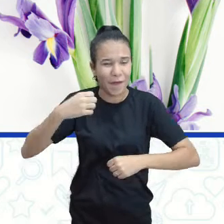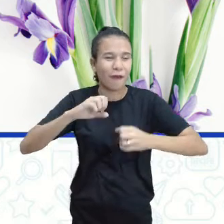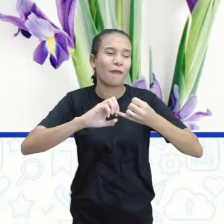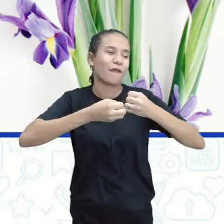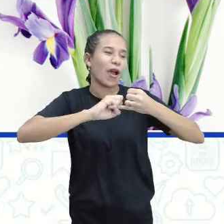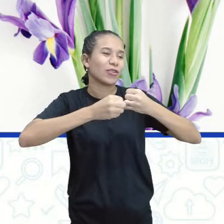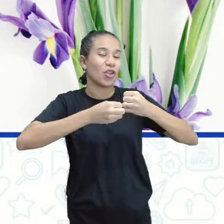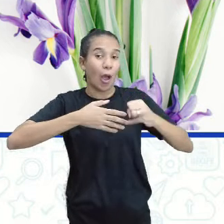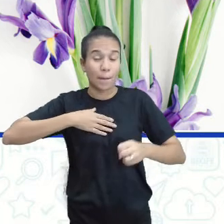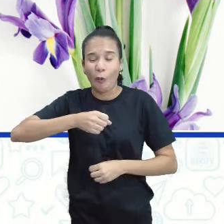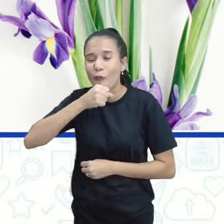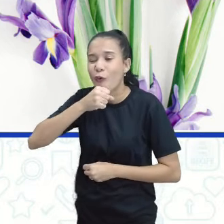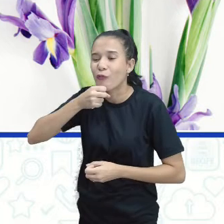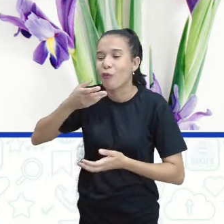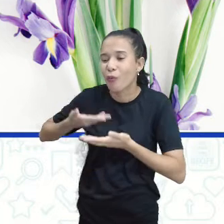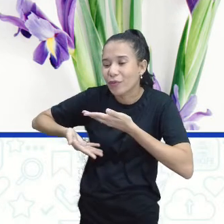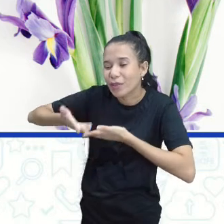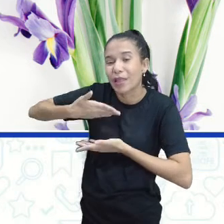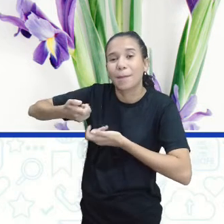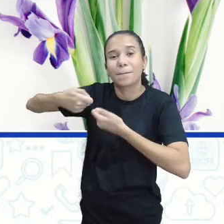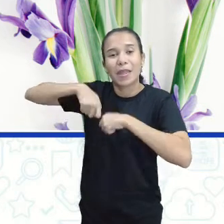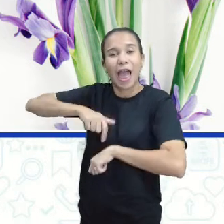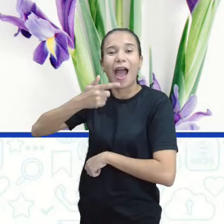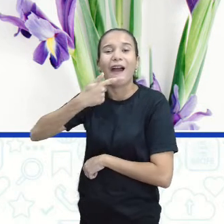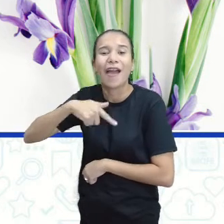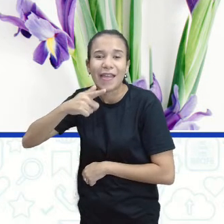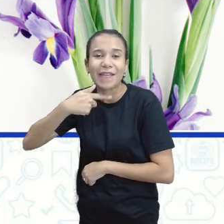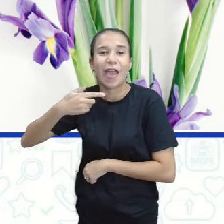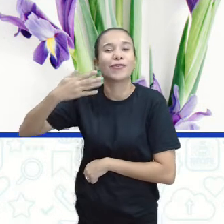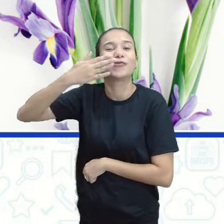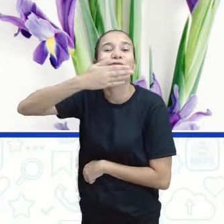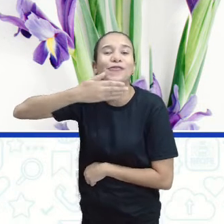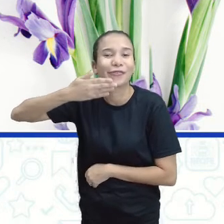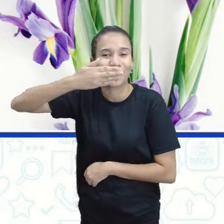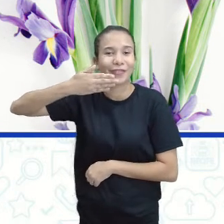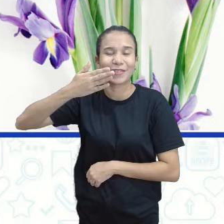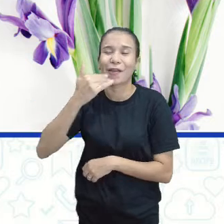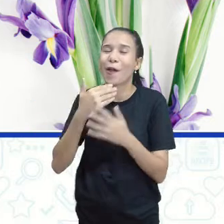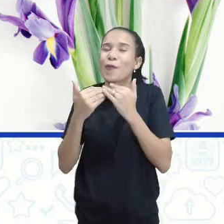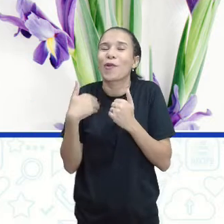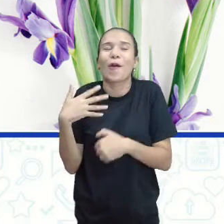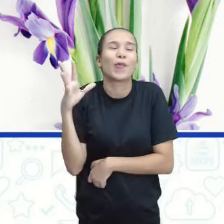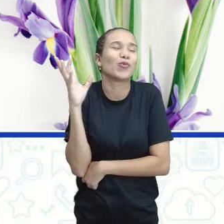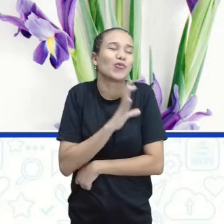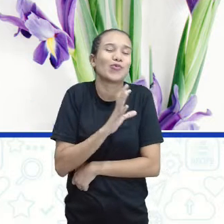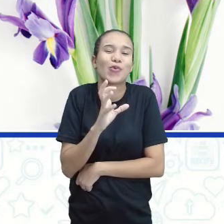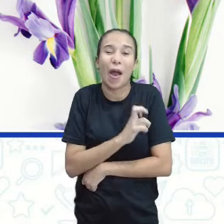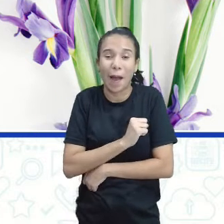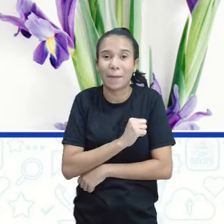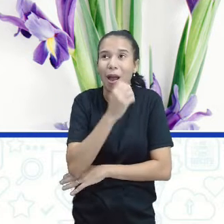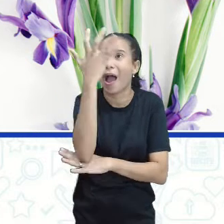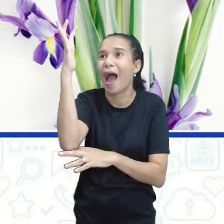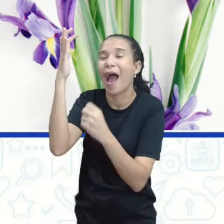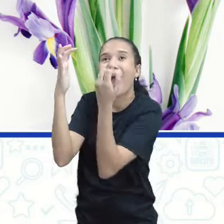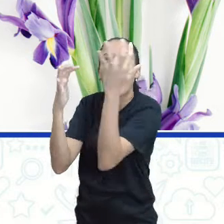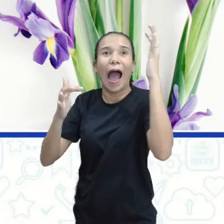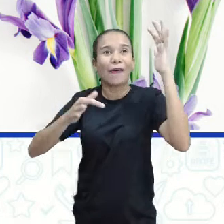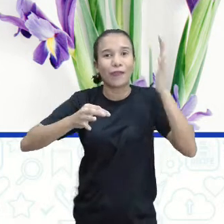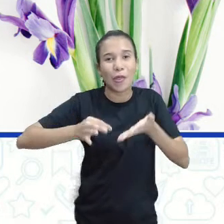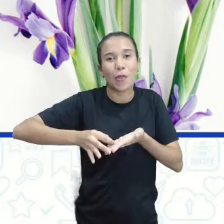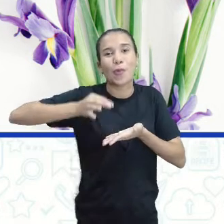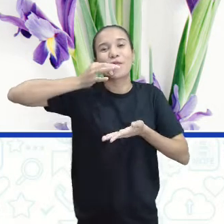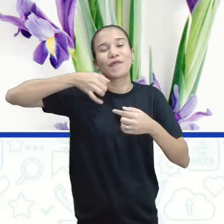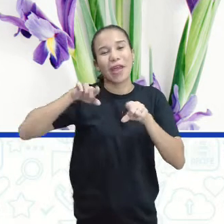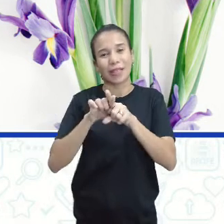do mundo e meu avô me mimava com queijo, manteiga e doces da venda de Dona Nininha. Eu adorava o pé de acerola, de café